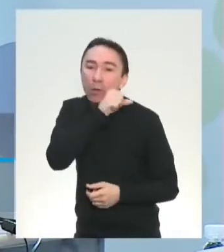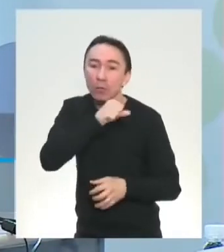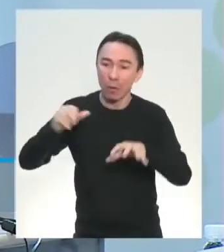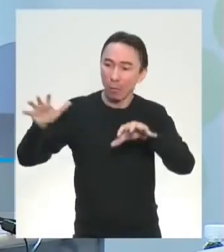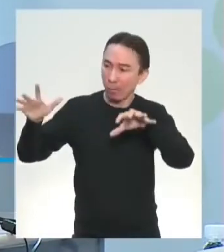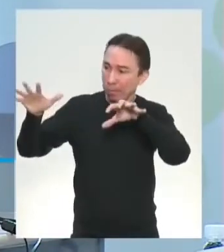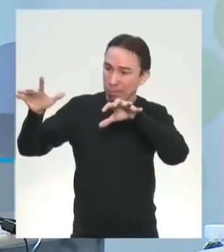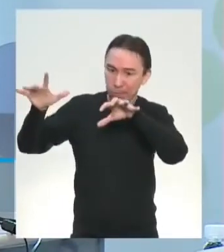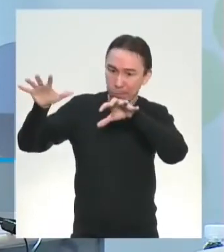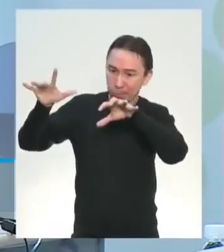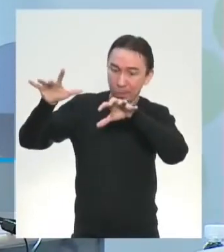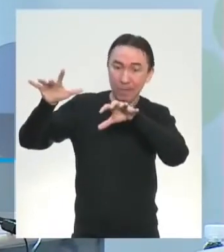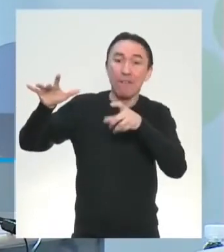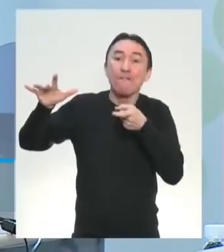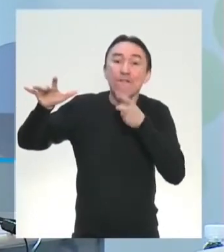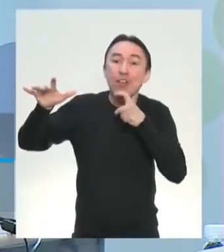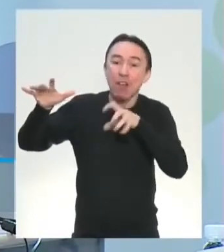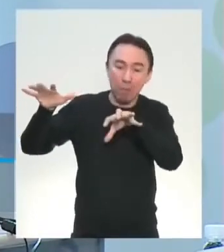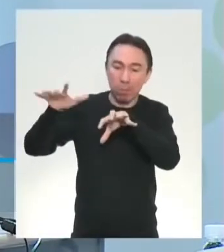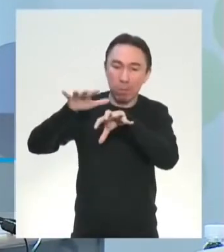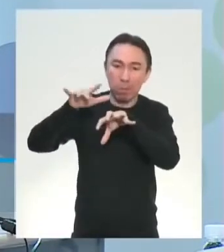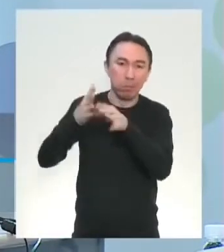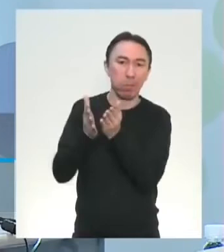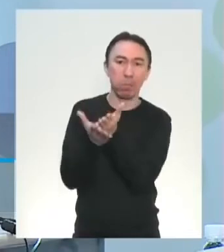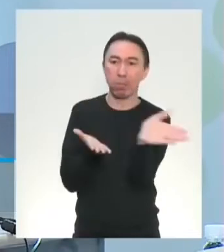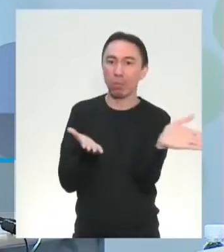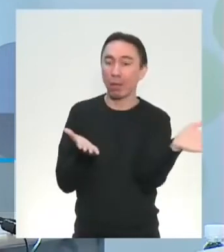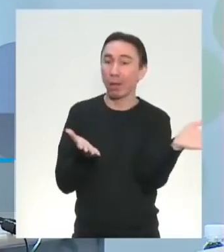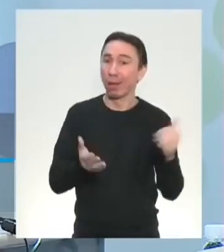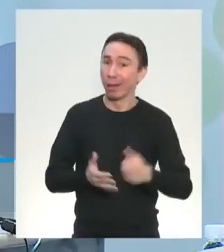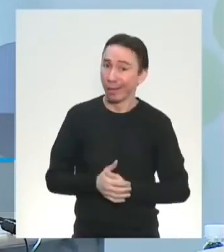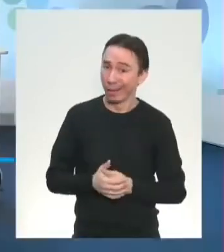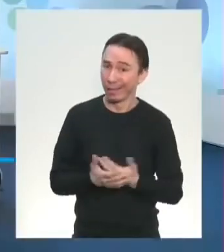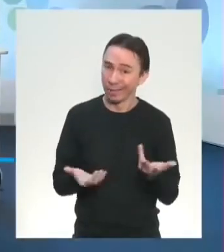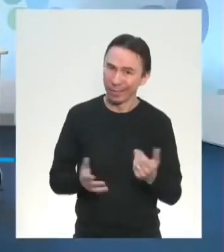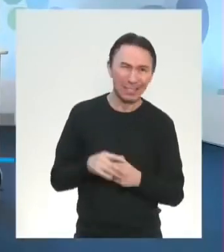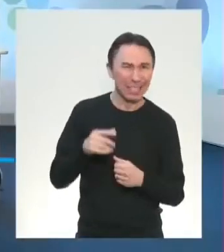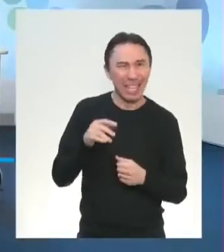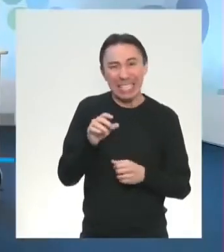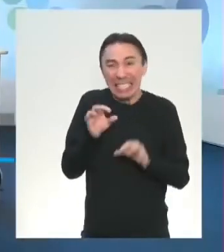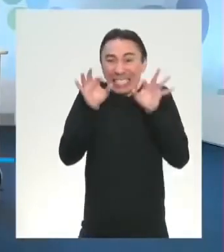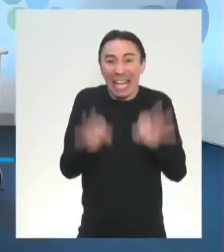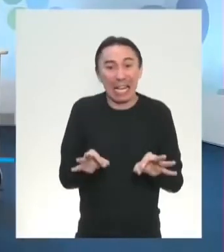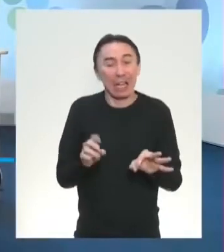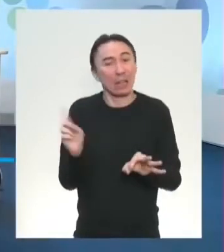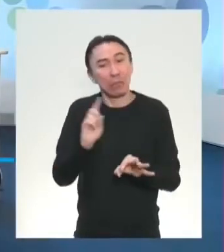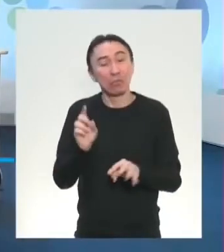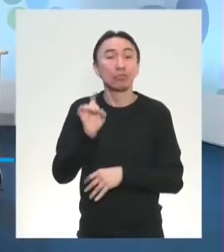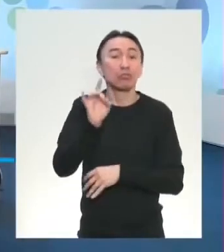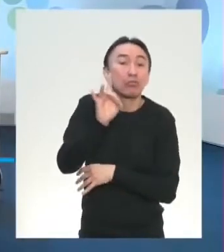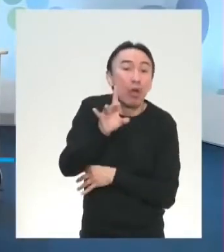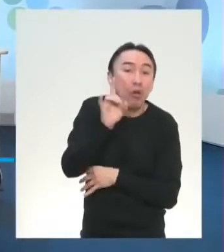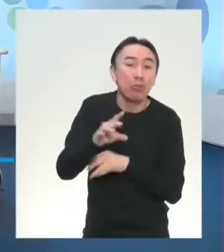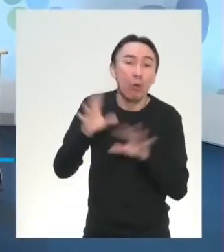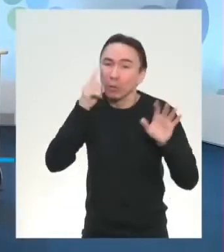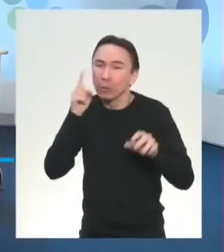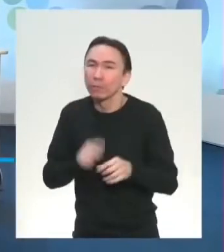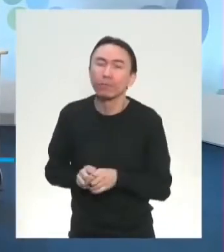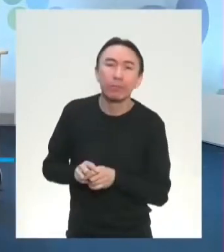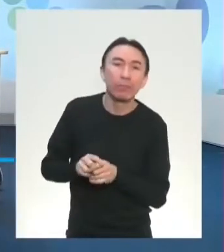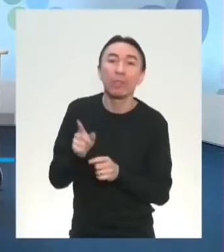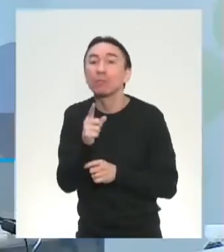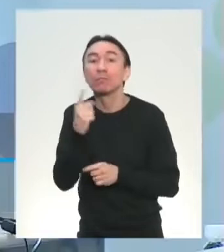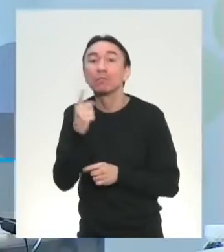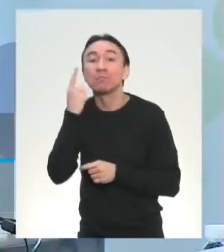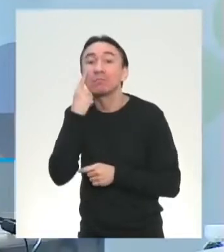há é por isso que fala previsão do tempo, né, professor? Não é certeza do tempo. Então, mesmo com toda a tecnologia que se